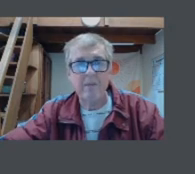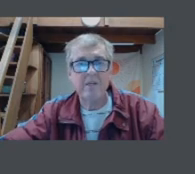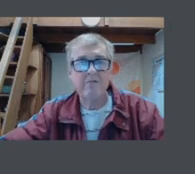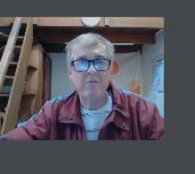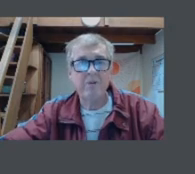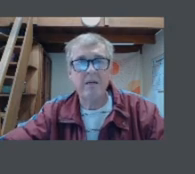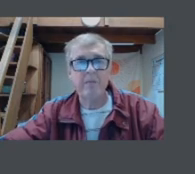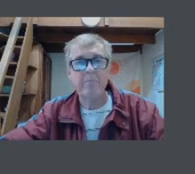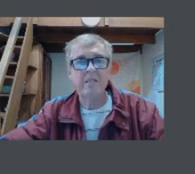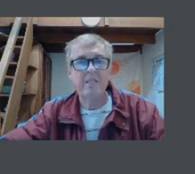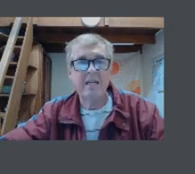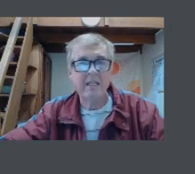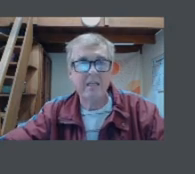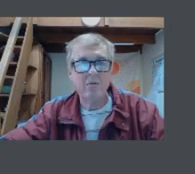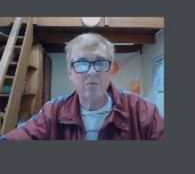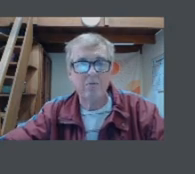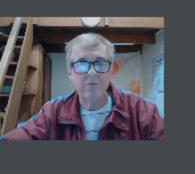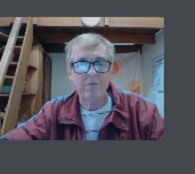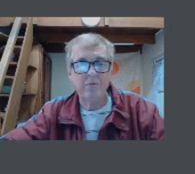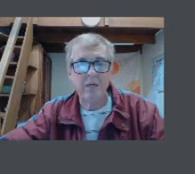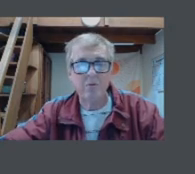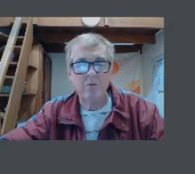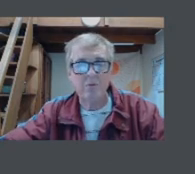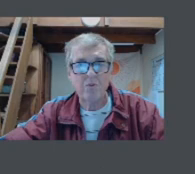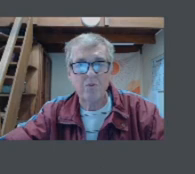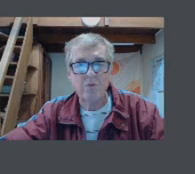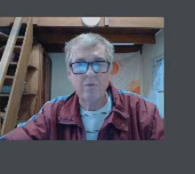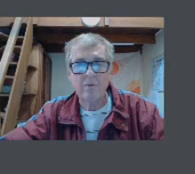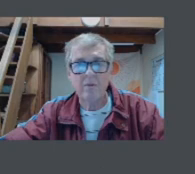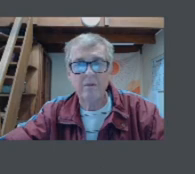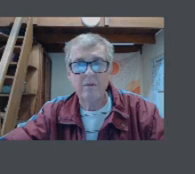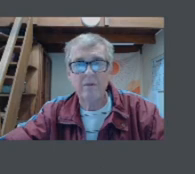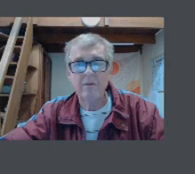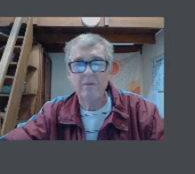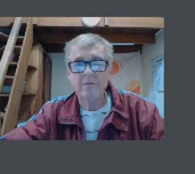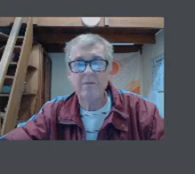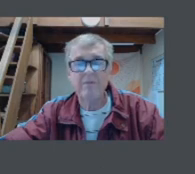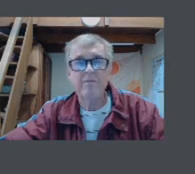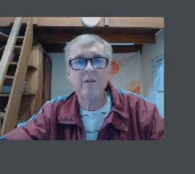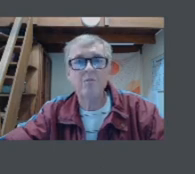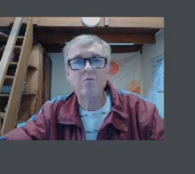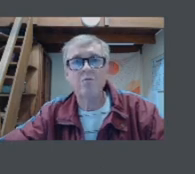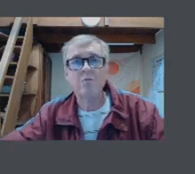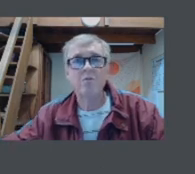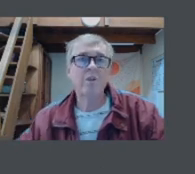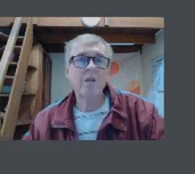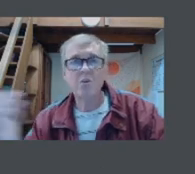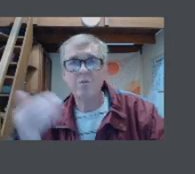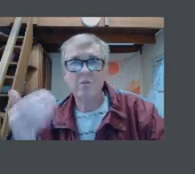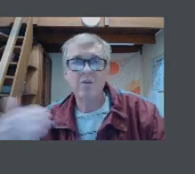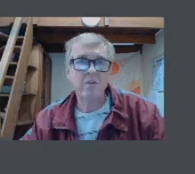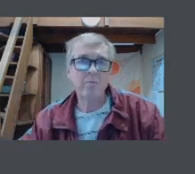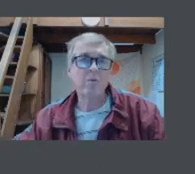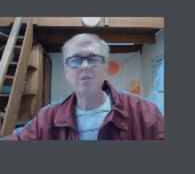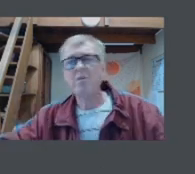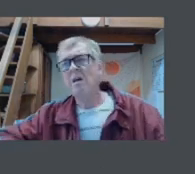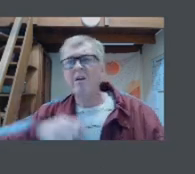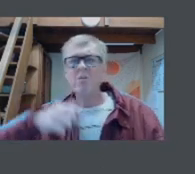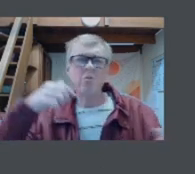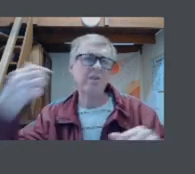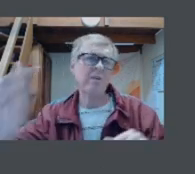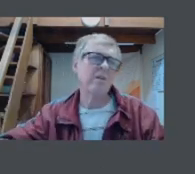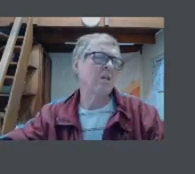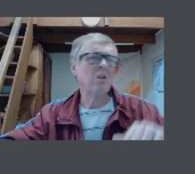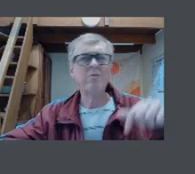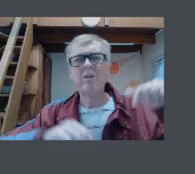renovar mas ela foi apensado aí com diversos o verso preço dos ingressos da